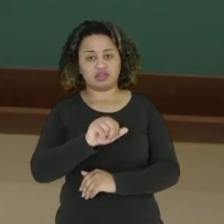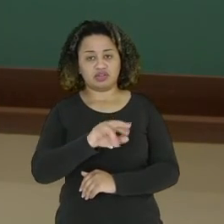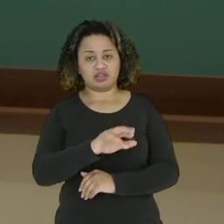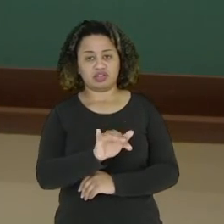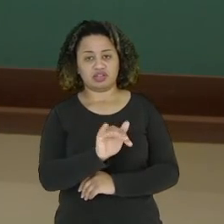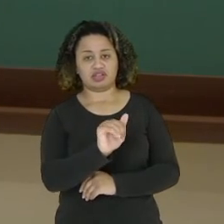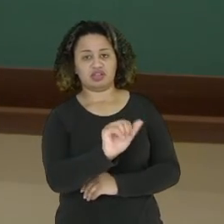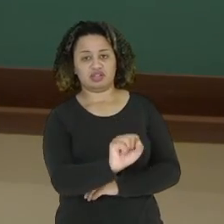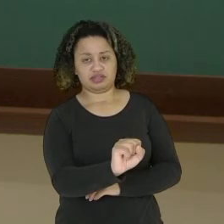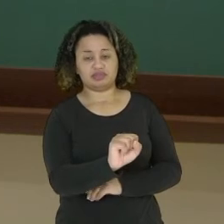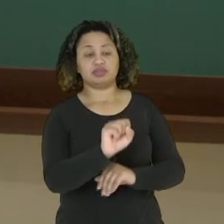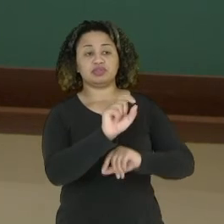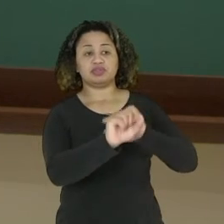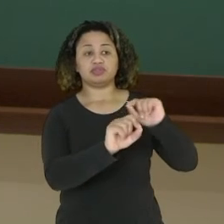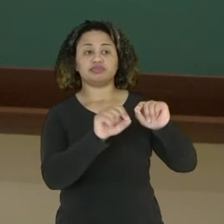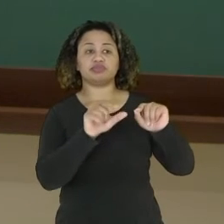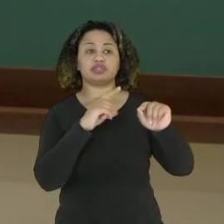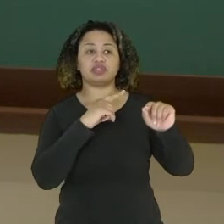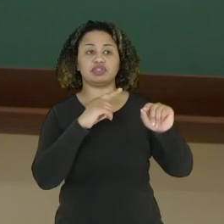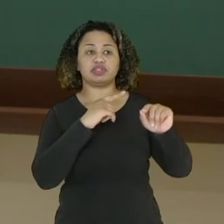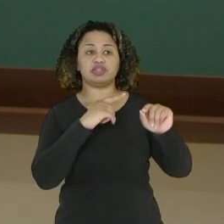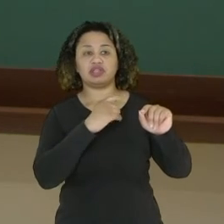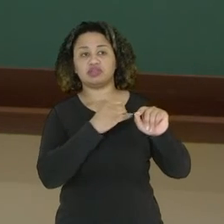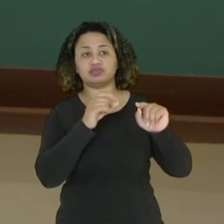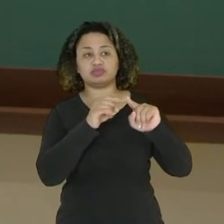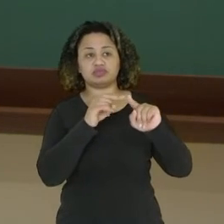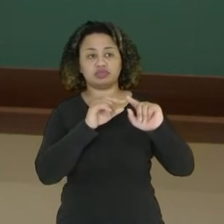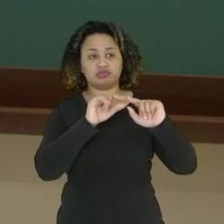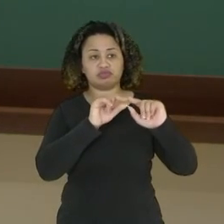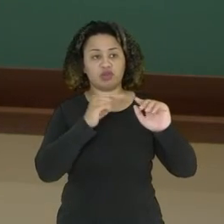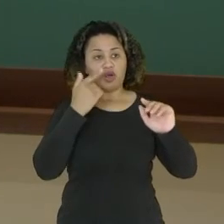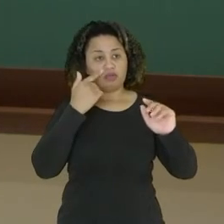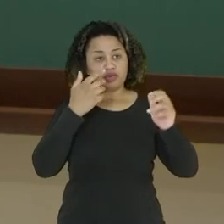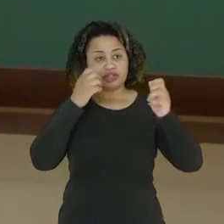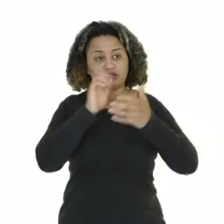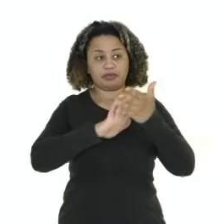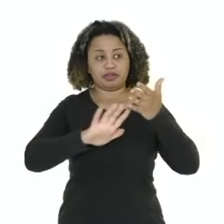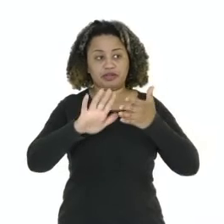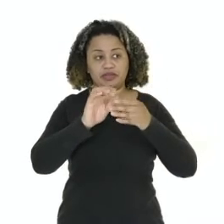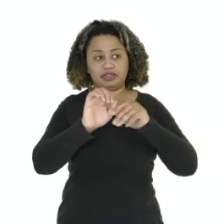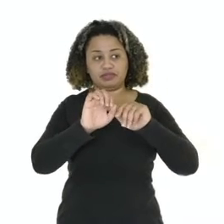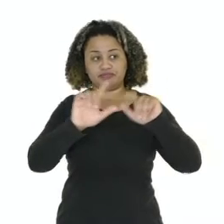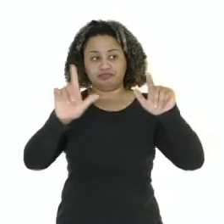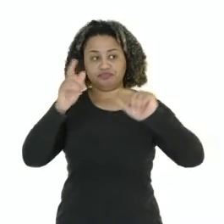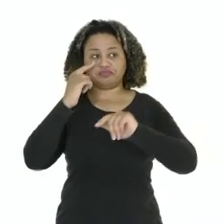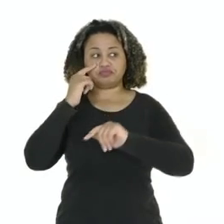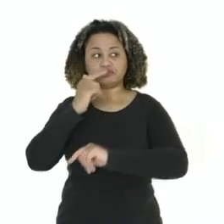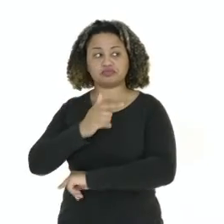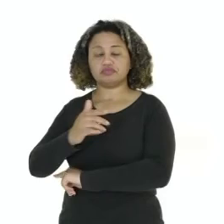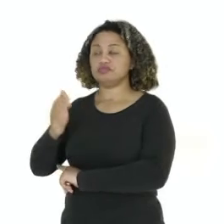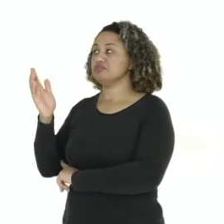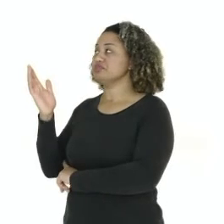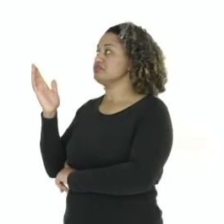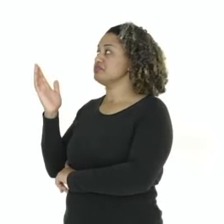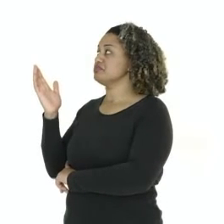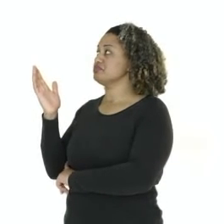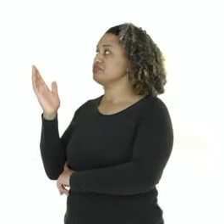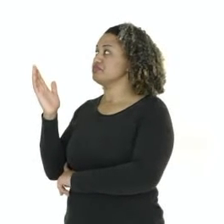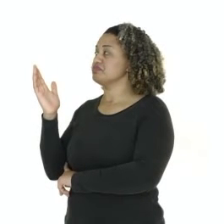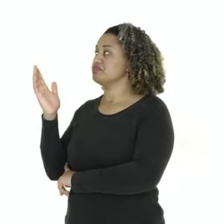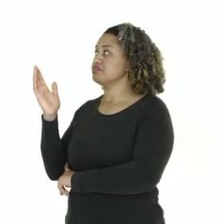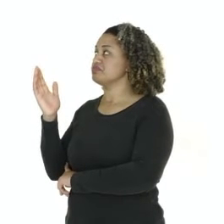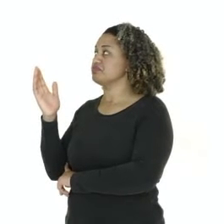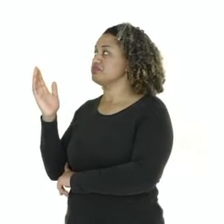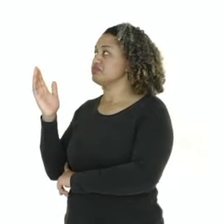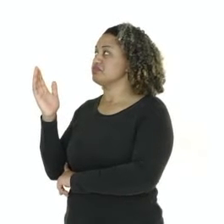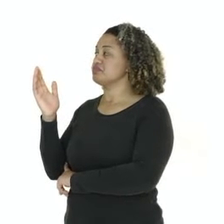nós chamamos de ventres. Dá uma olhada nessa figura. Ela oscila de modo a formar um ventre. Eu